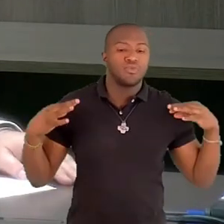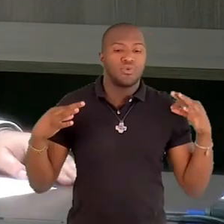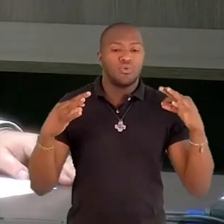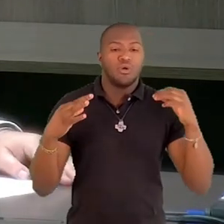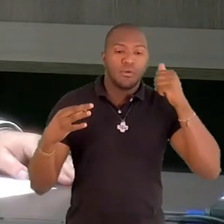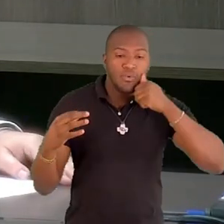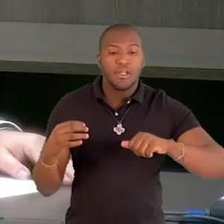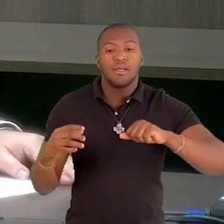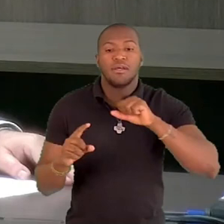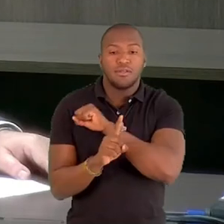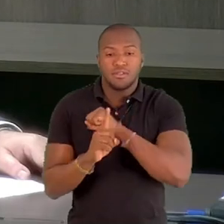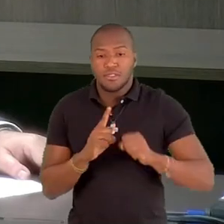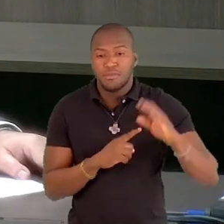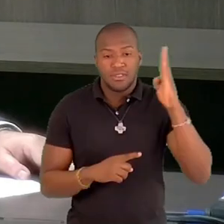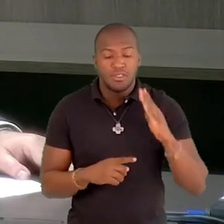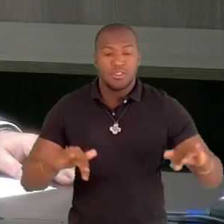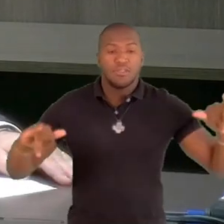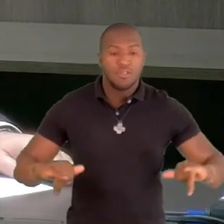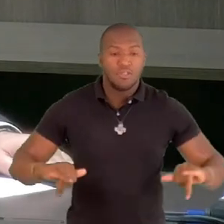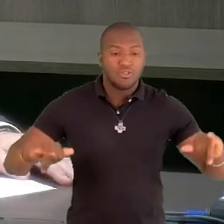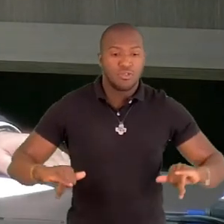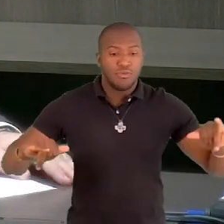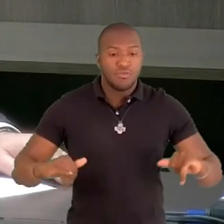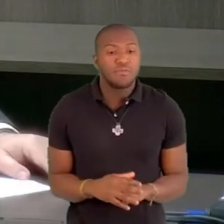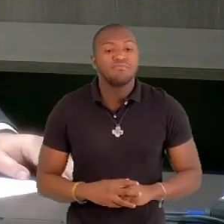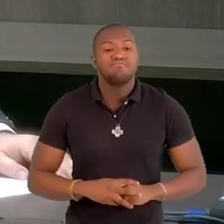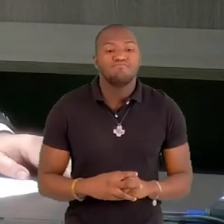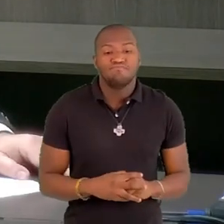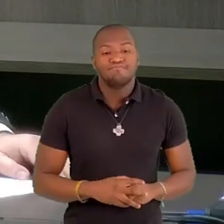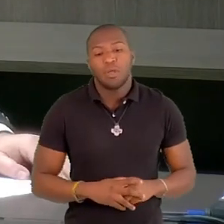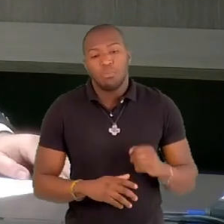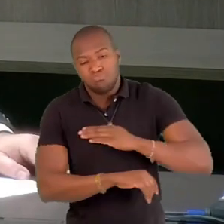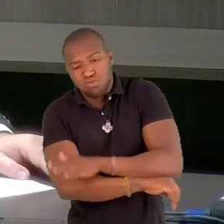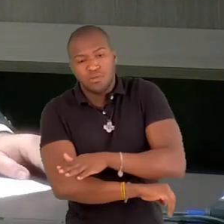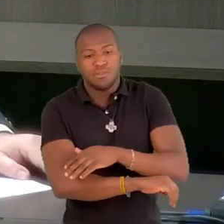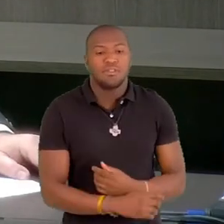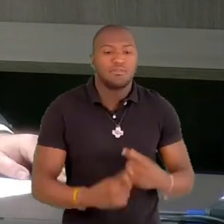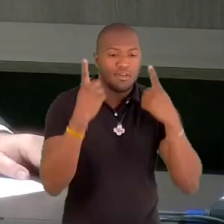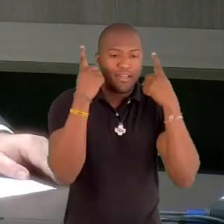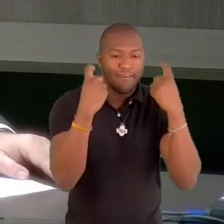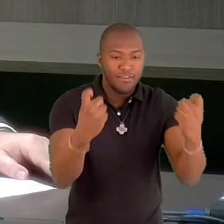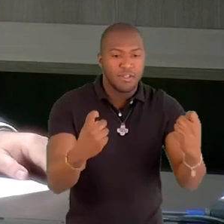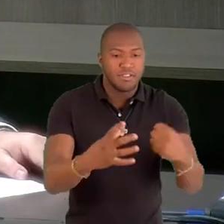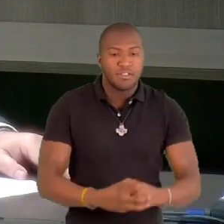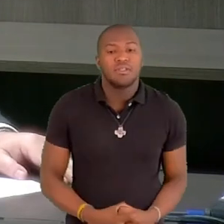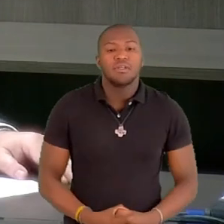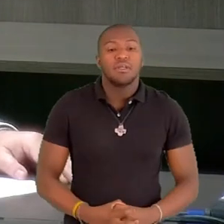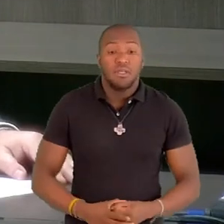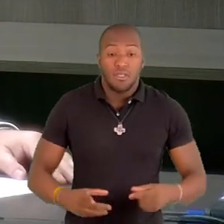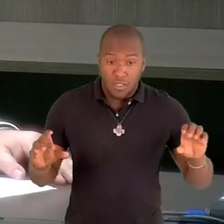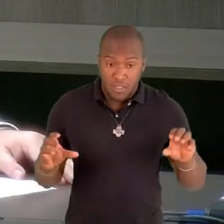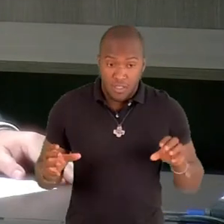brasileira, que sofre ainda a discriminação, o preconceito e a violência de gênero. E este